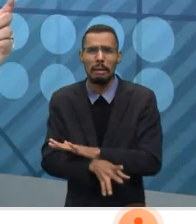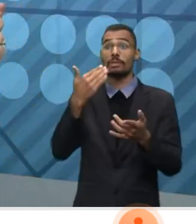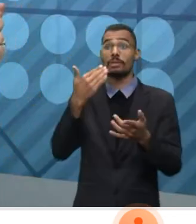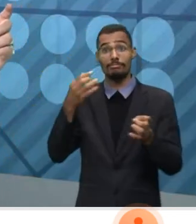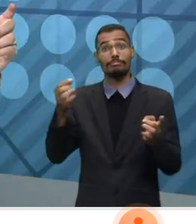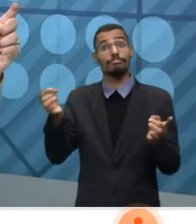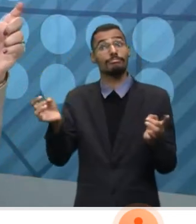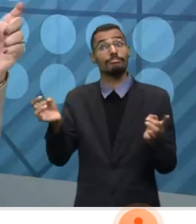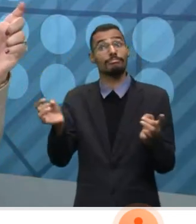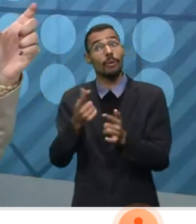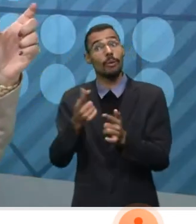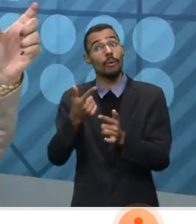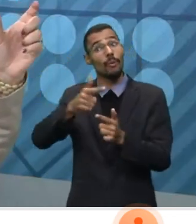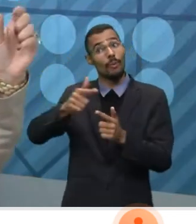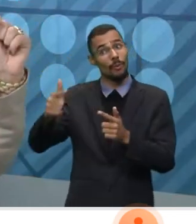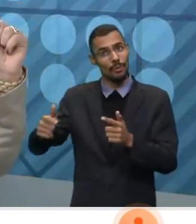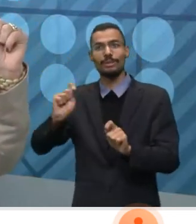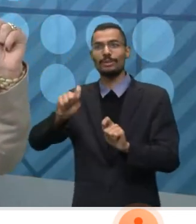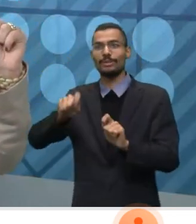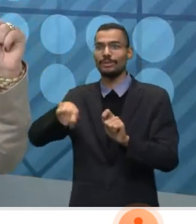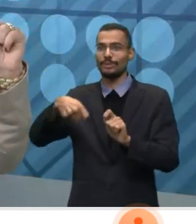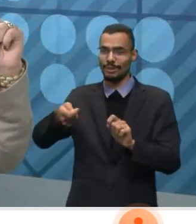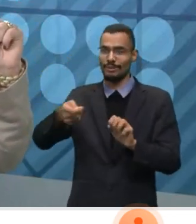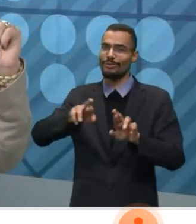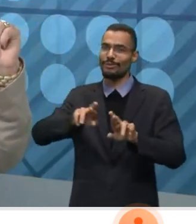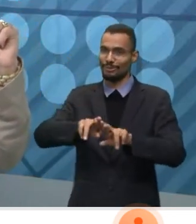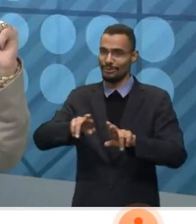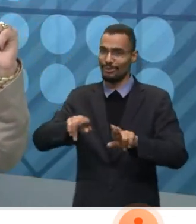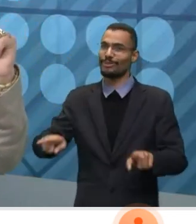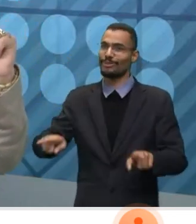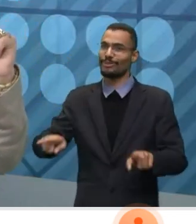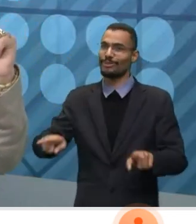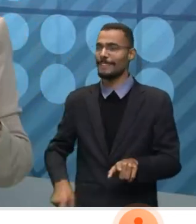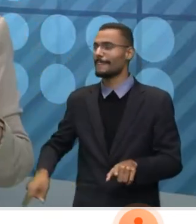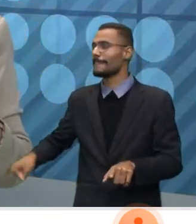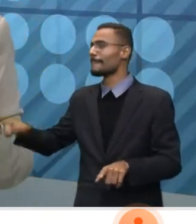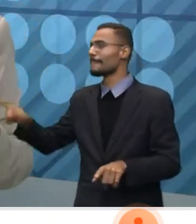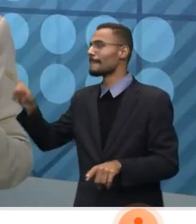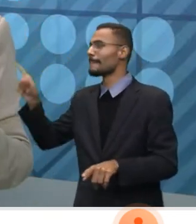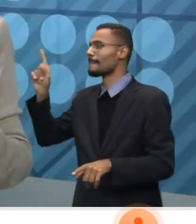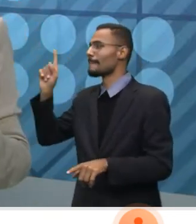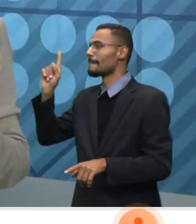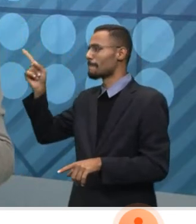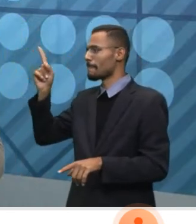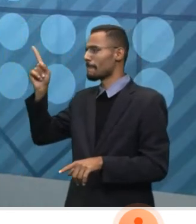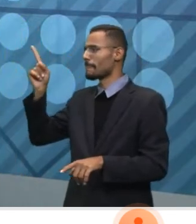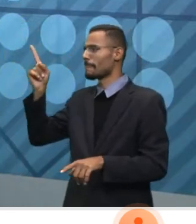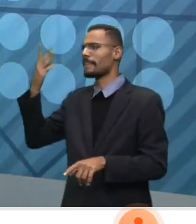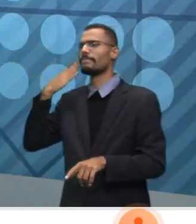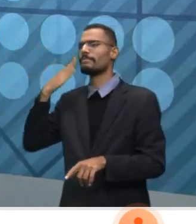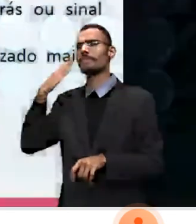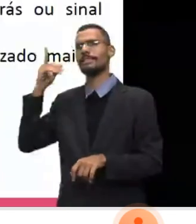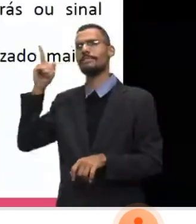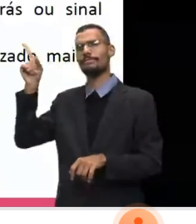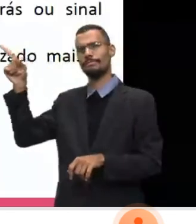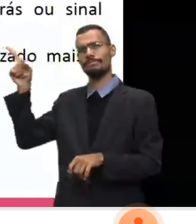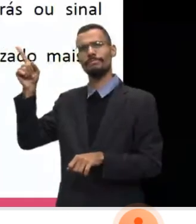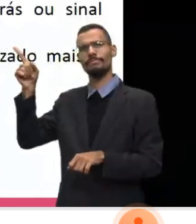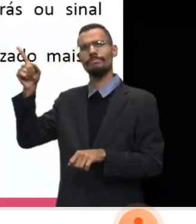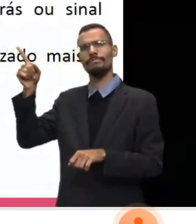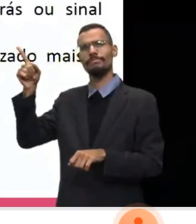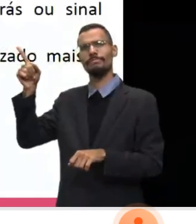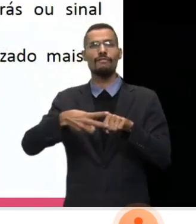É uma outra configuração de mãos também. A flexão verbal de tempo. No quadro, ela